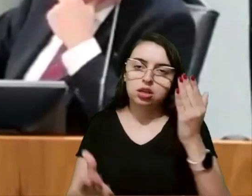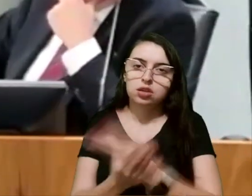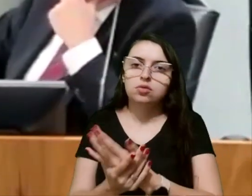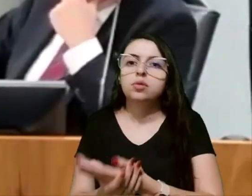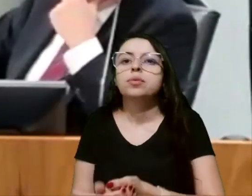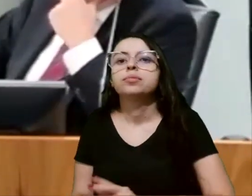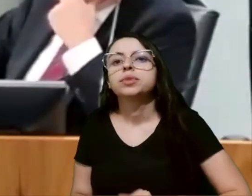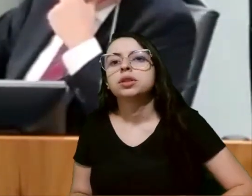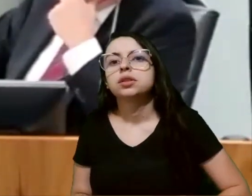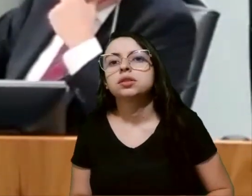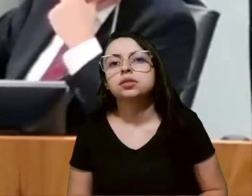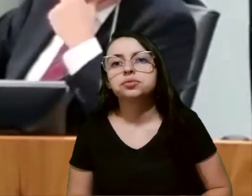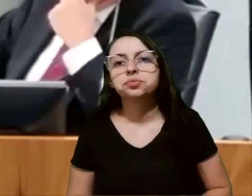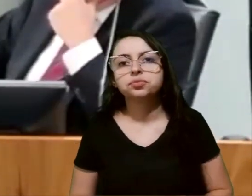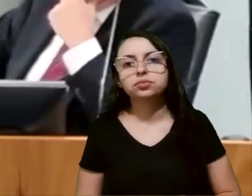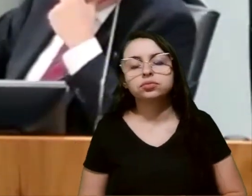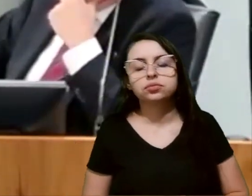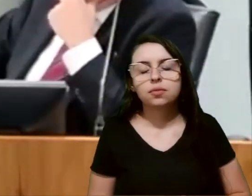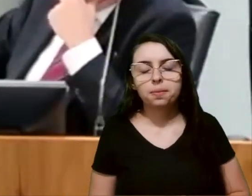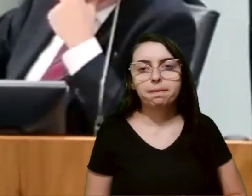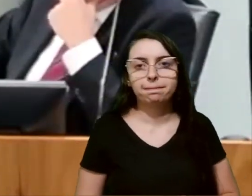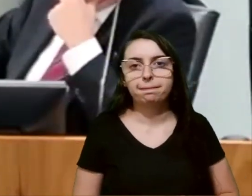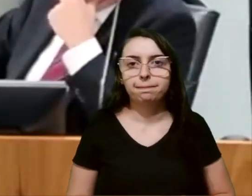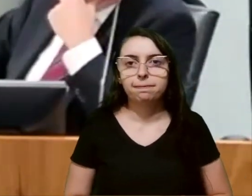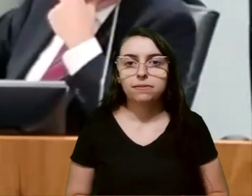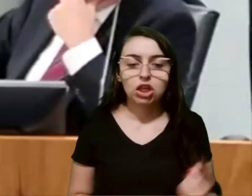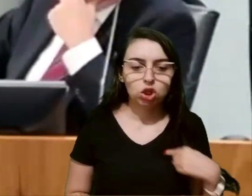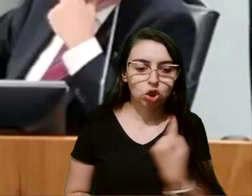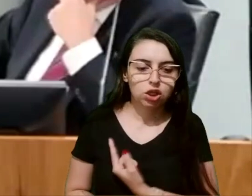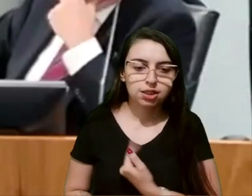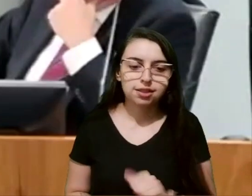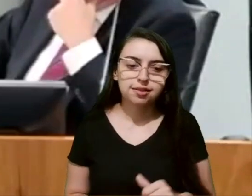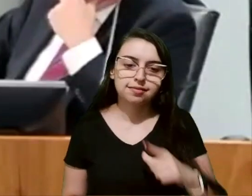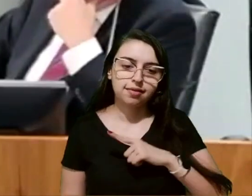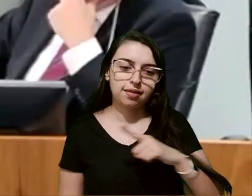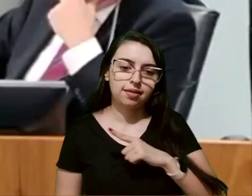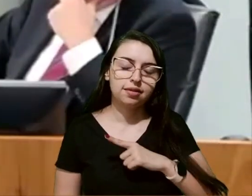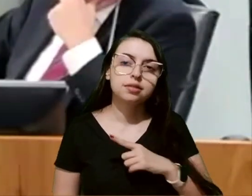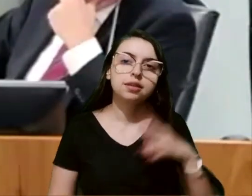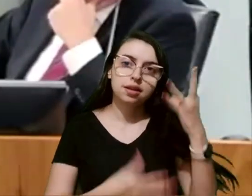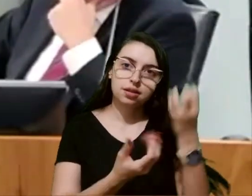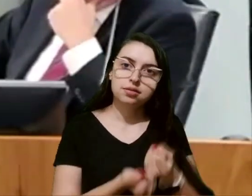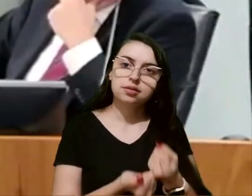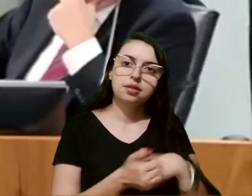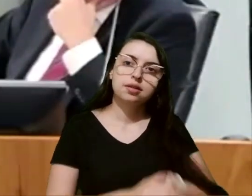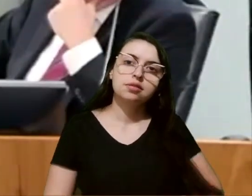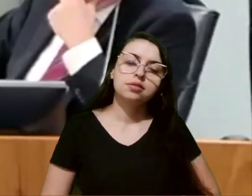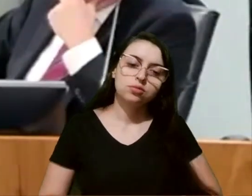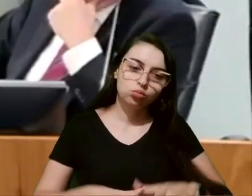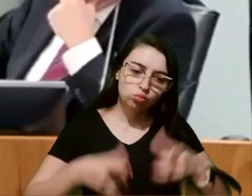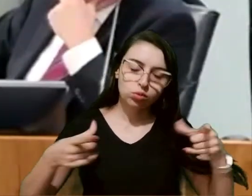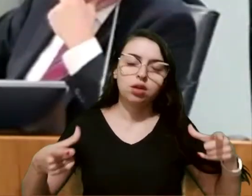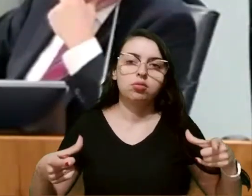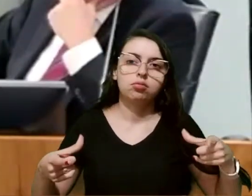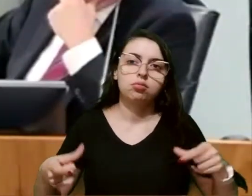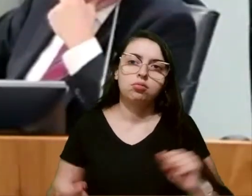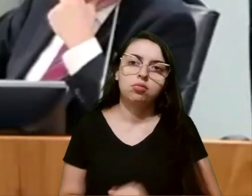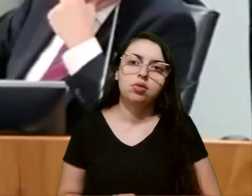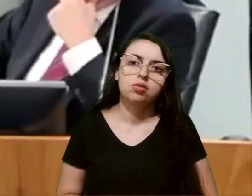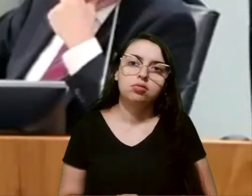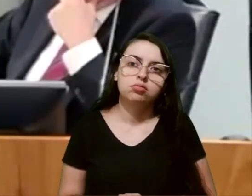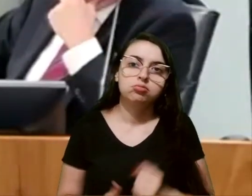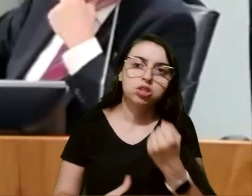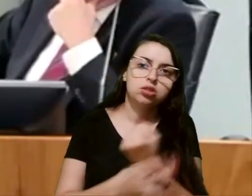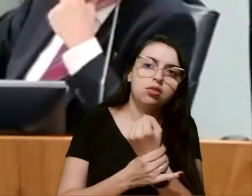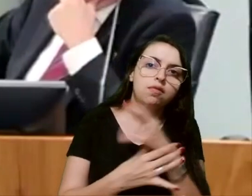diferente, né, de casos análogos serem julgados de maneira diferente, nós estamos dispostos a tolerar uma volatilidade maior, ou